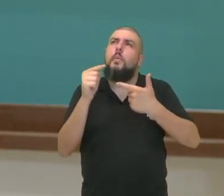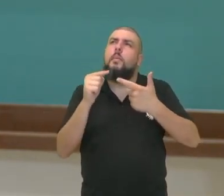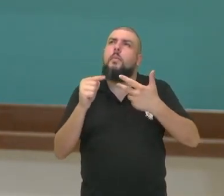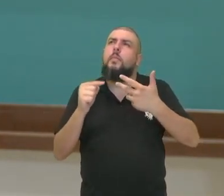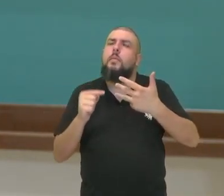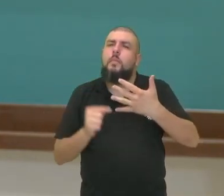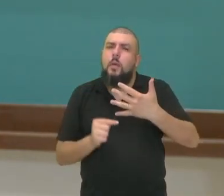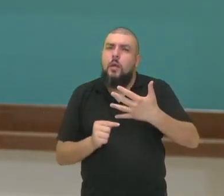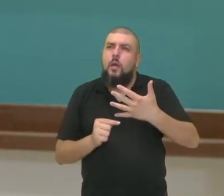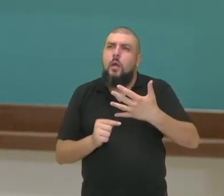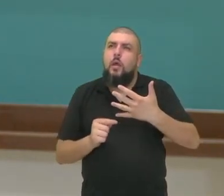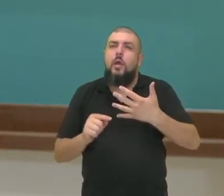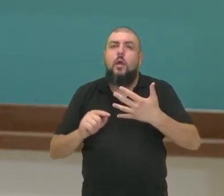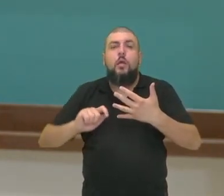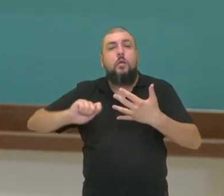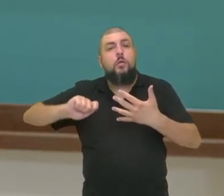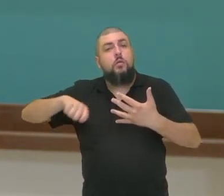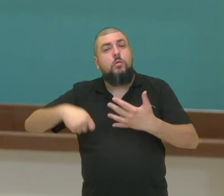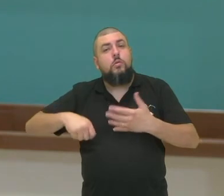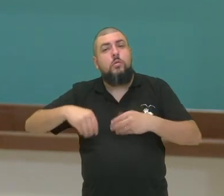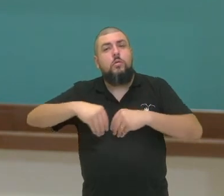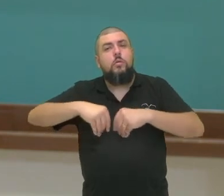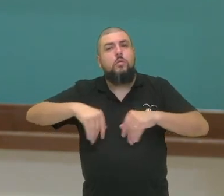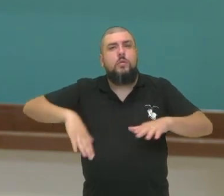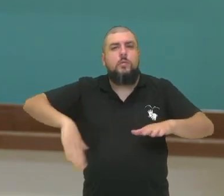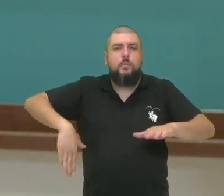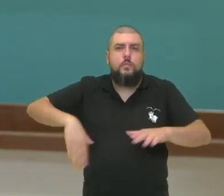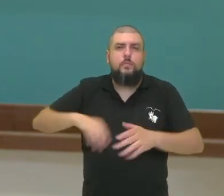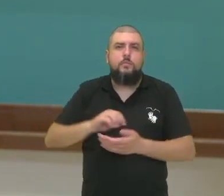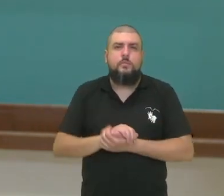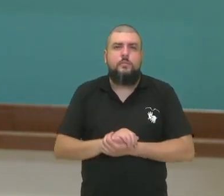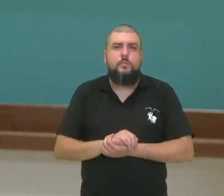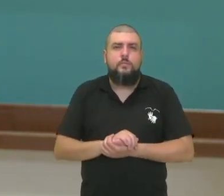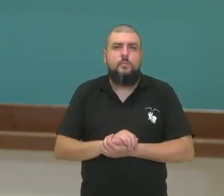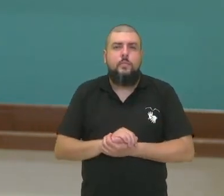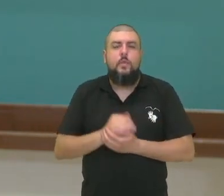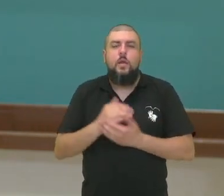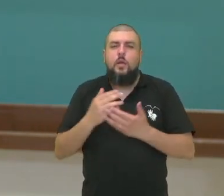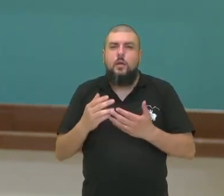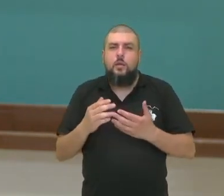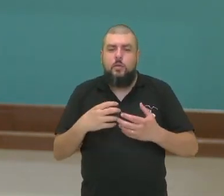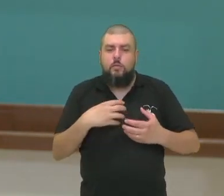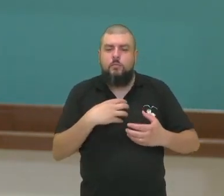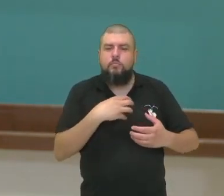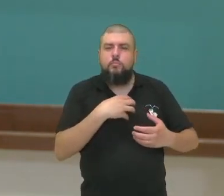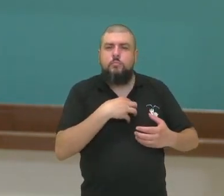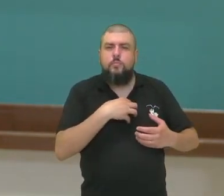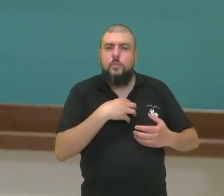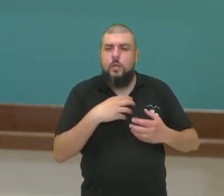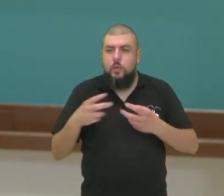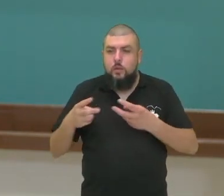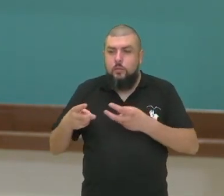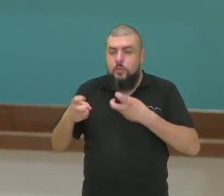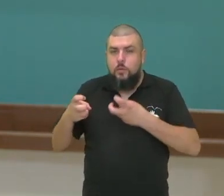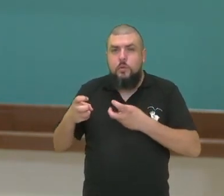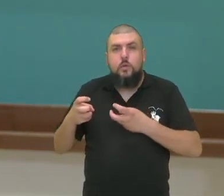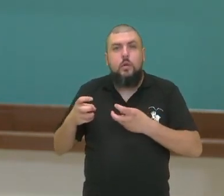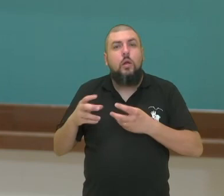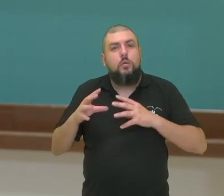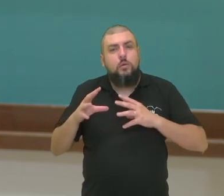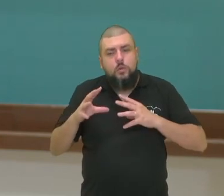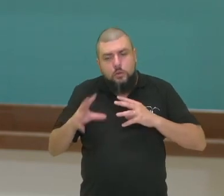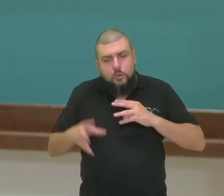a praia, certo? Então, sensação e percepção são mecanismos que acabam se complementando